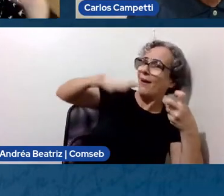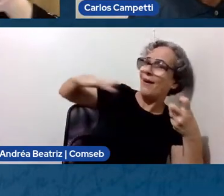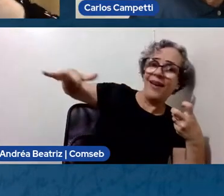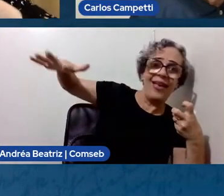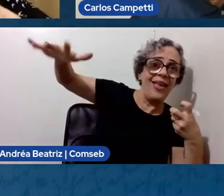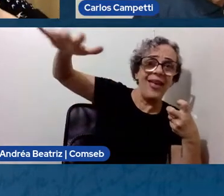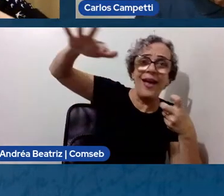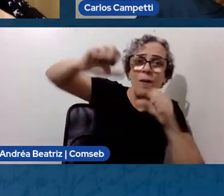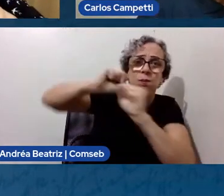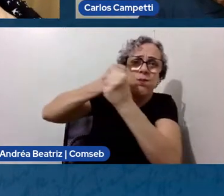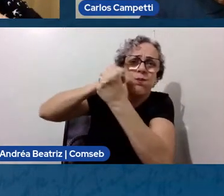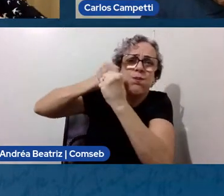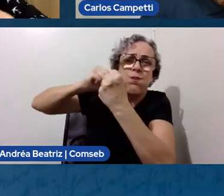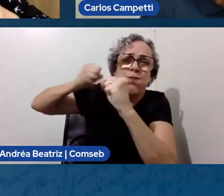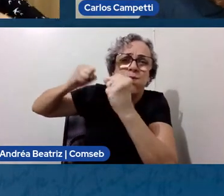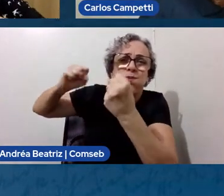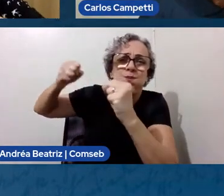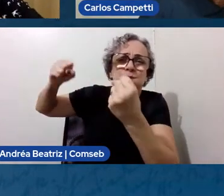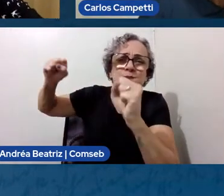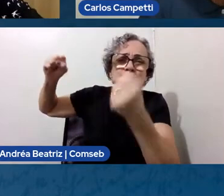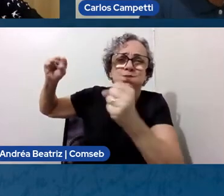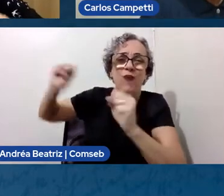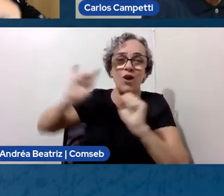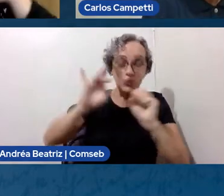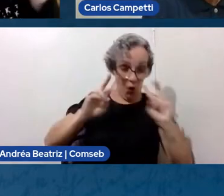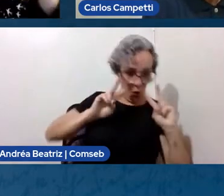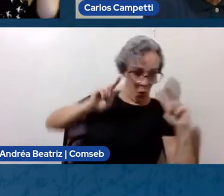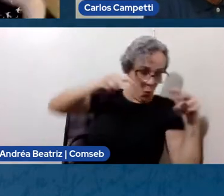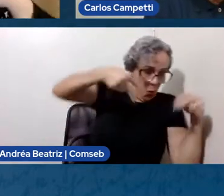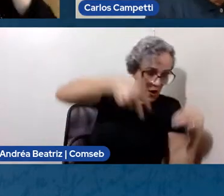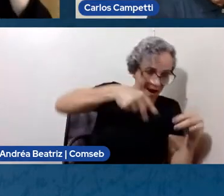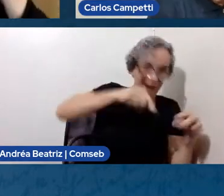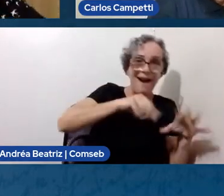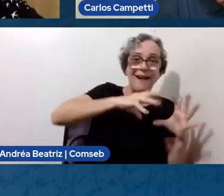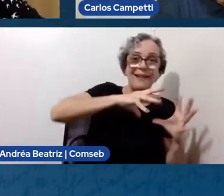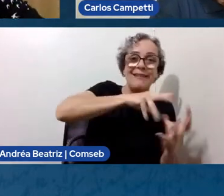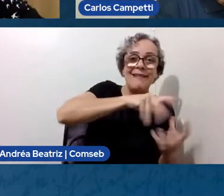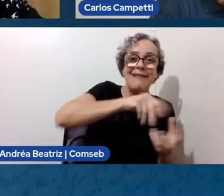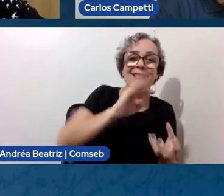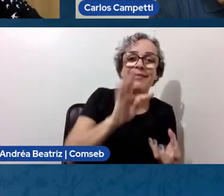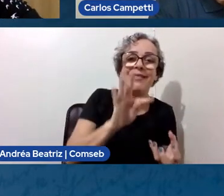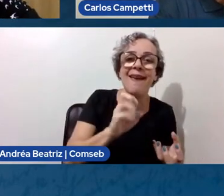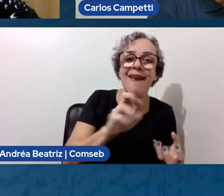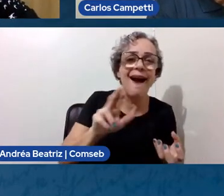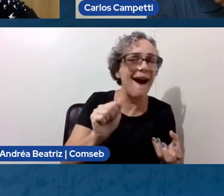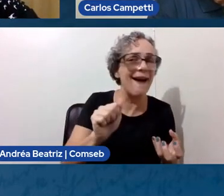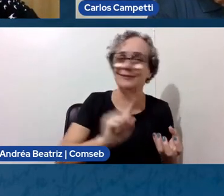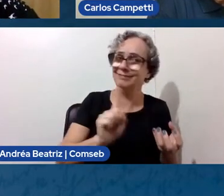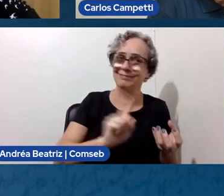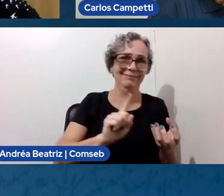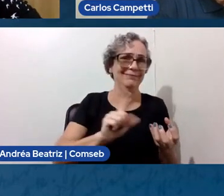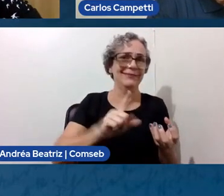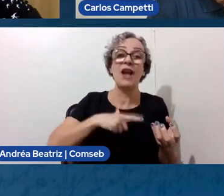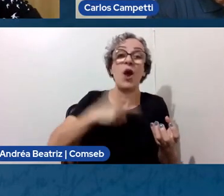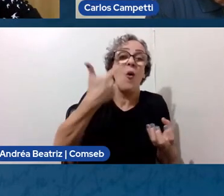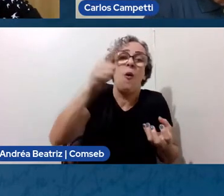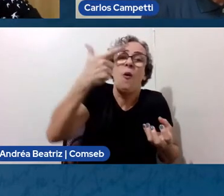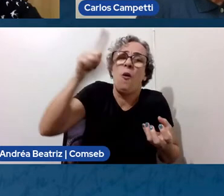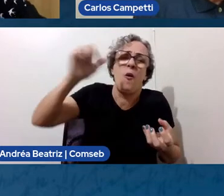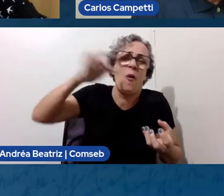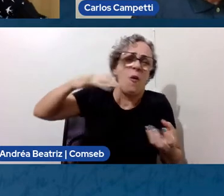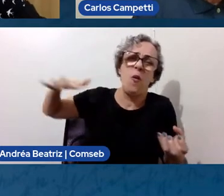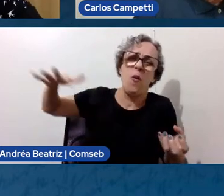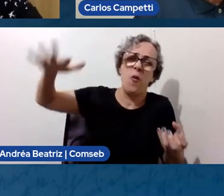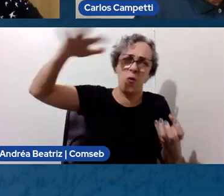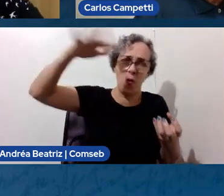mundo, né? A gente não fica preso e só olha dentro aqui do nosso contexto. É muito mais do que isso. E essa semana eu até achei